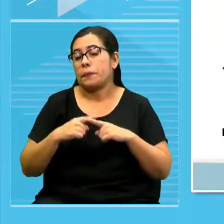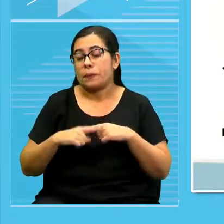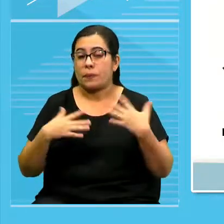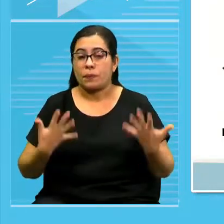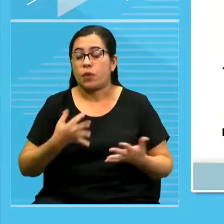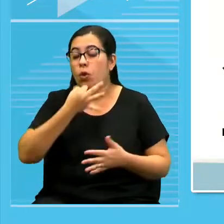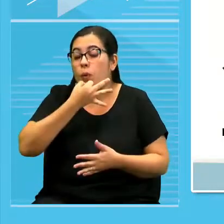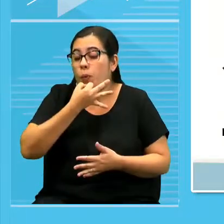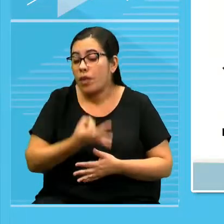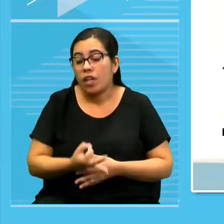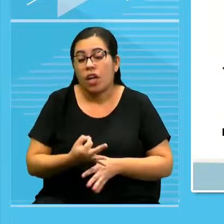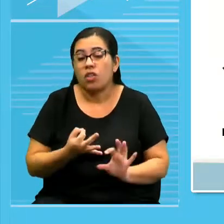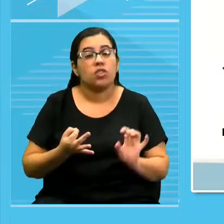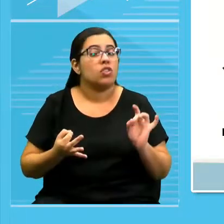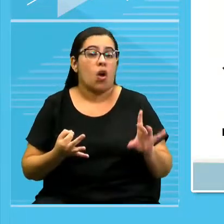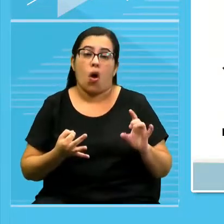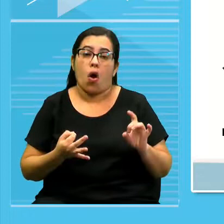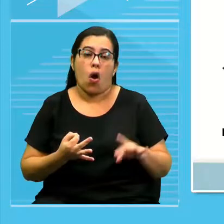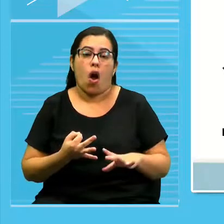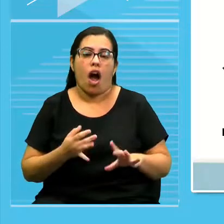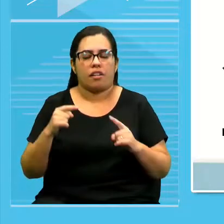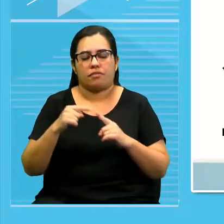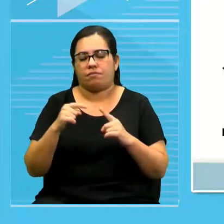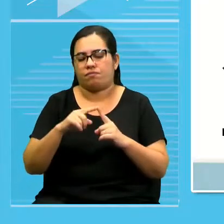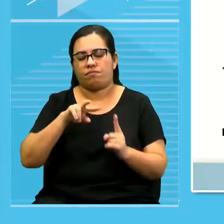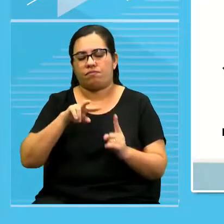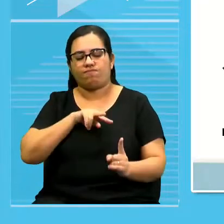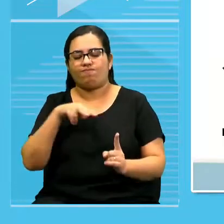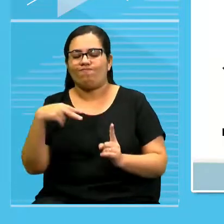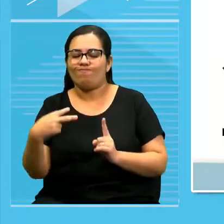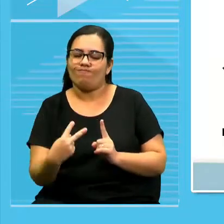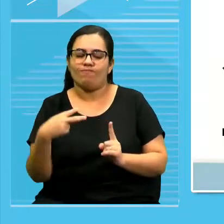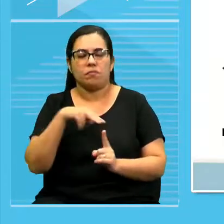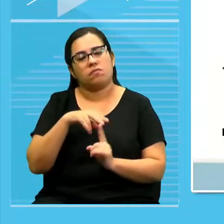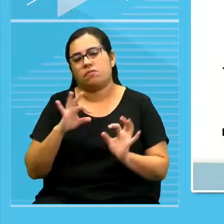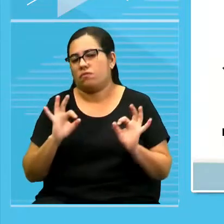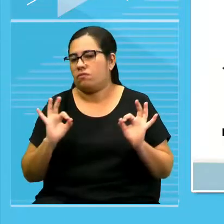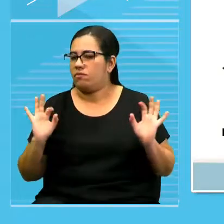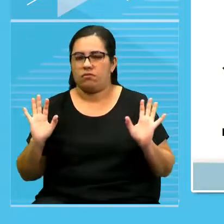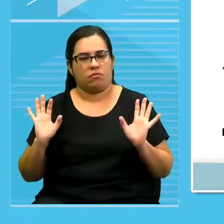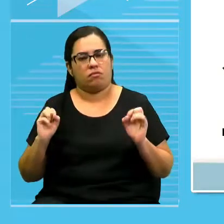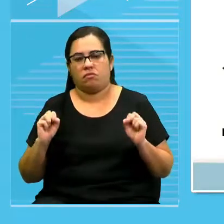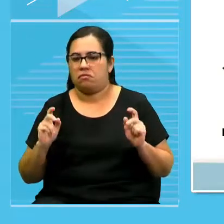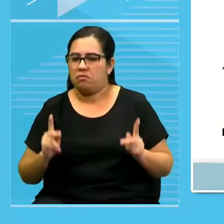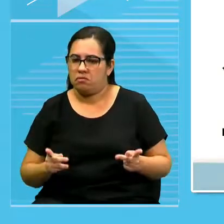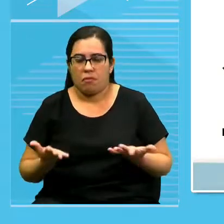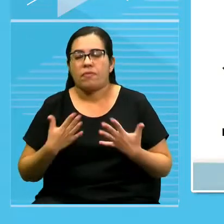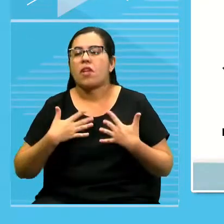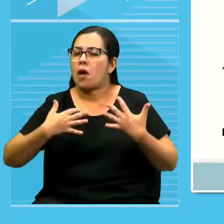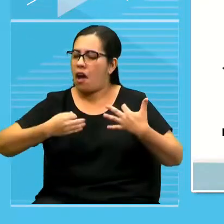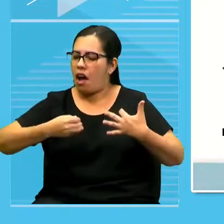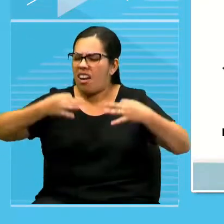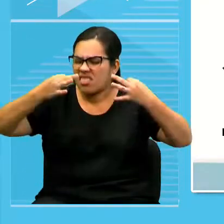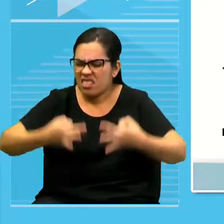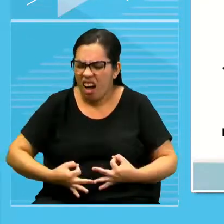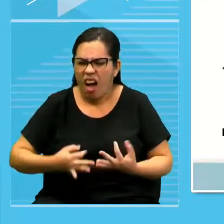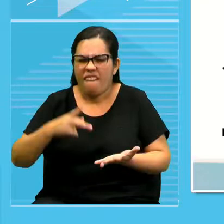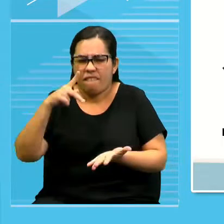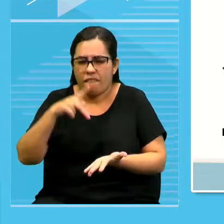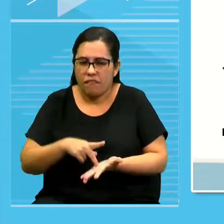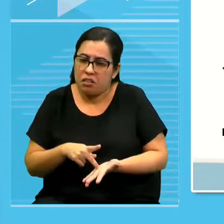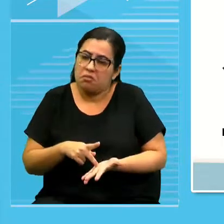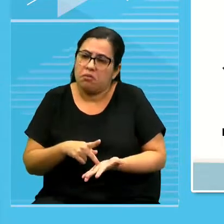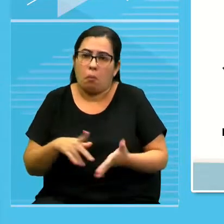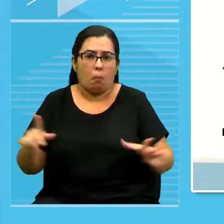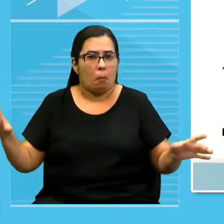opinião é apenas o seu ponto de vista sobre o mundo porque a sua opinião não quer dizer que seja verdade não quer dizer